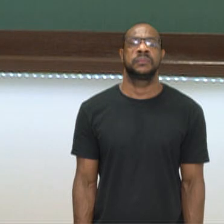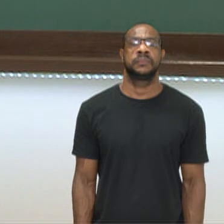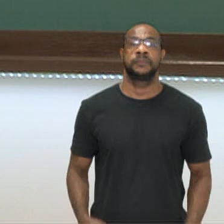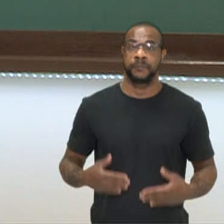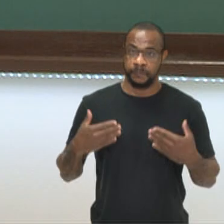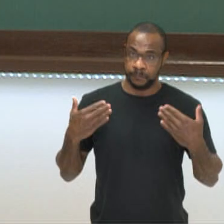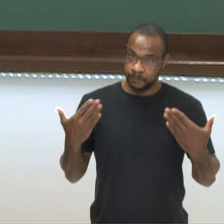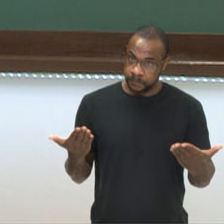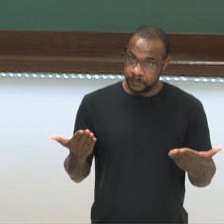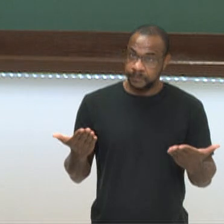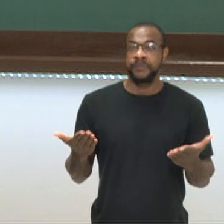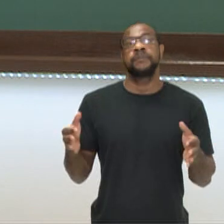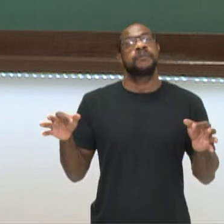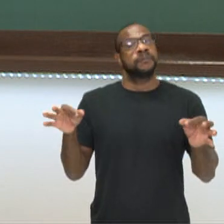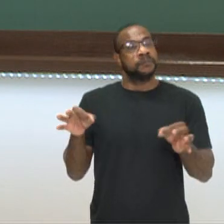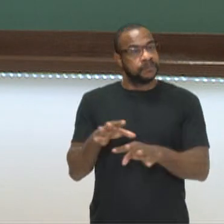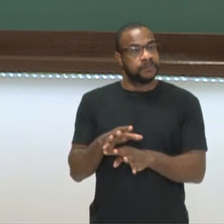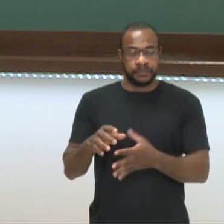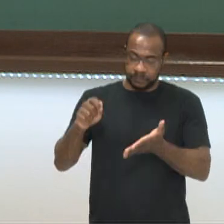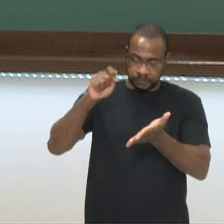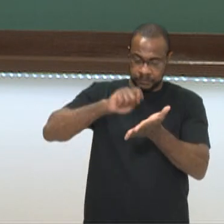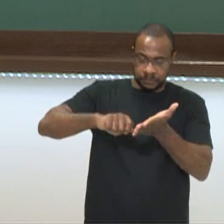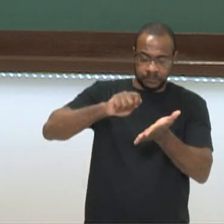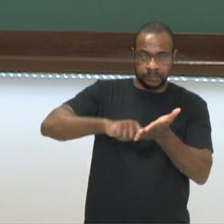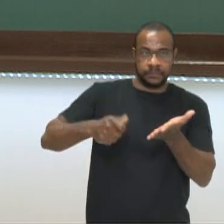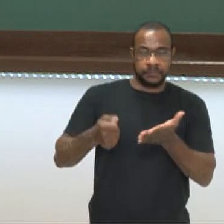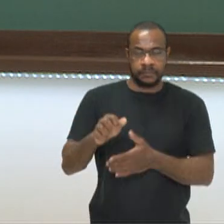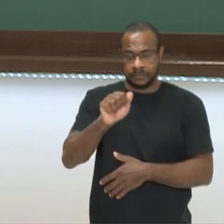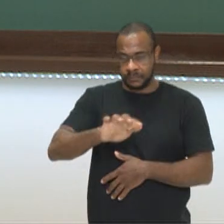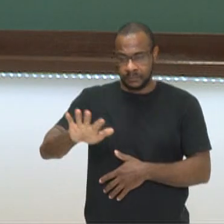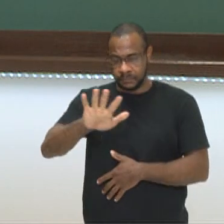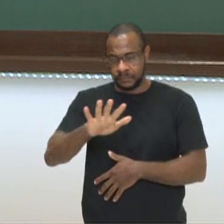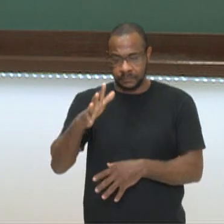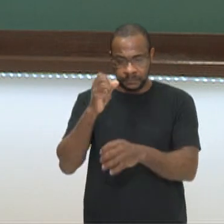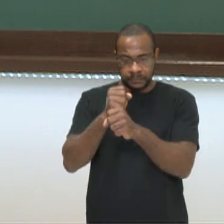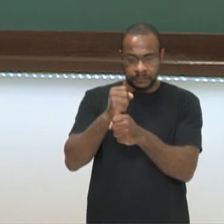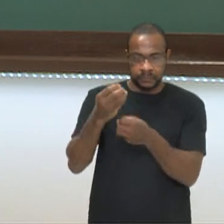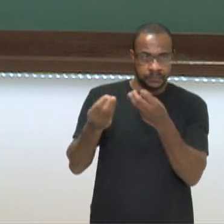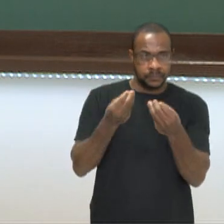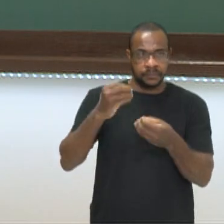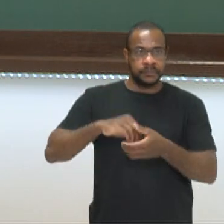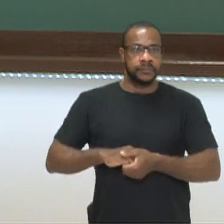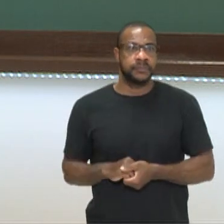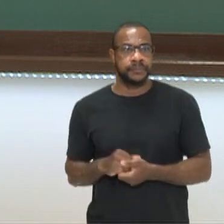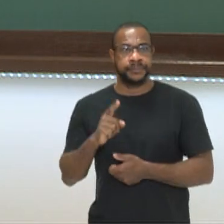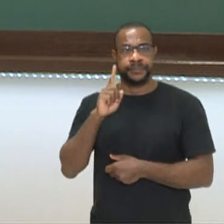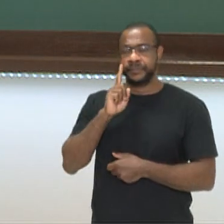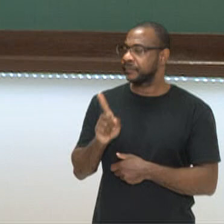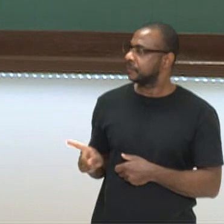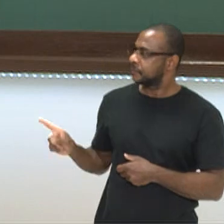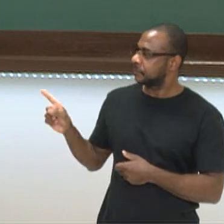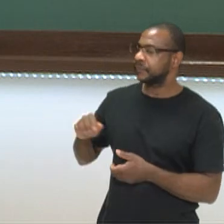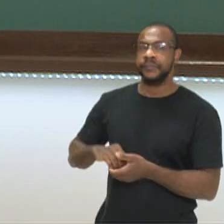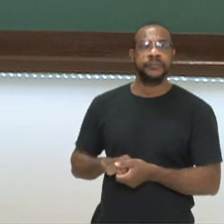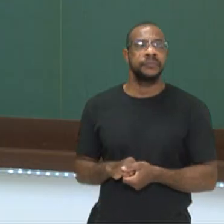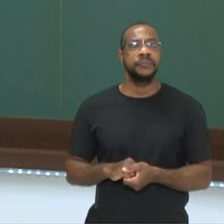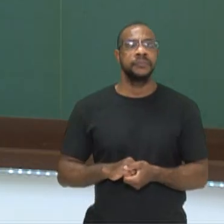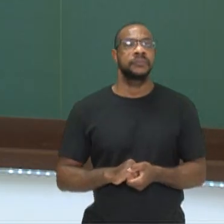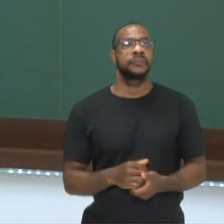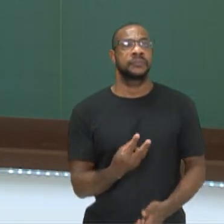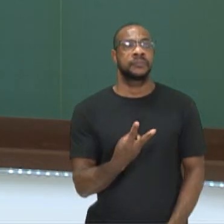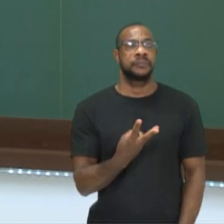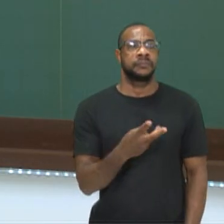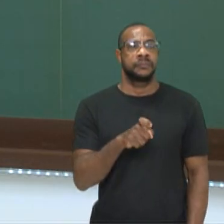Muito bem, vamos escrever a área desse quadrado. Base vezes altura. No caso de um quadrado é a mesma medida, né? Então, o que temos? 3x menos